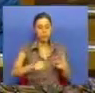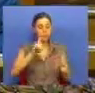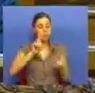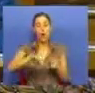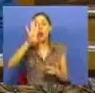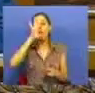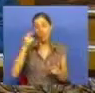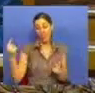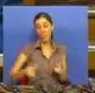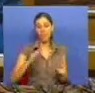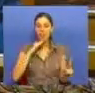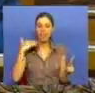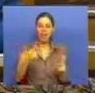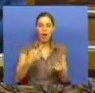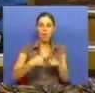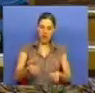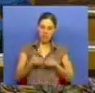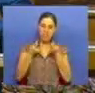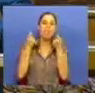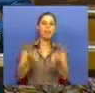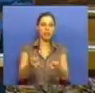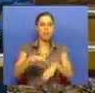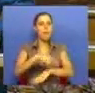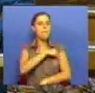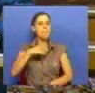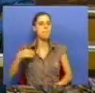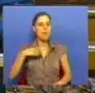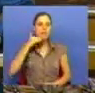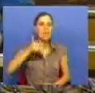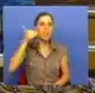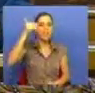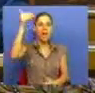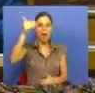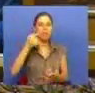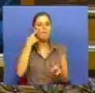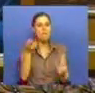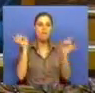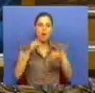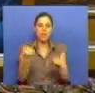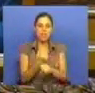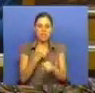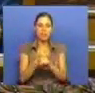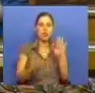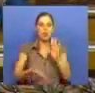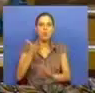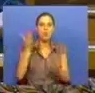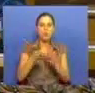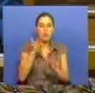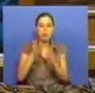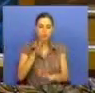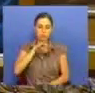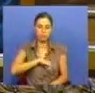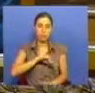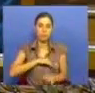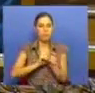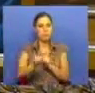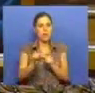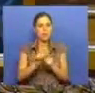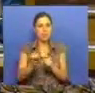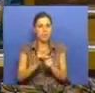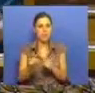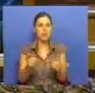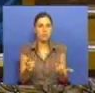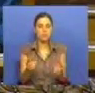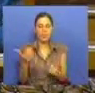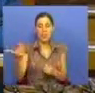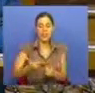Governo devia atribuir um incentivo para que os médicos de maior idade regressem ao serviço de urgências, remunerando o